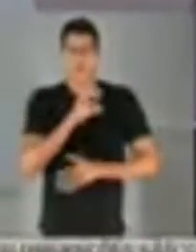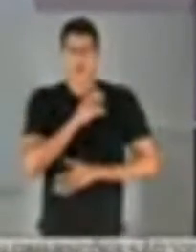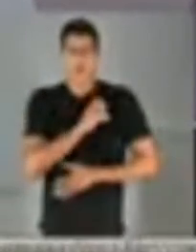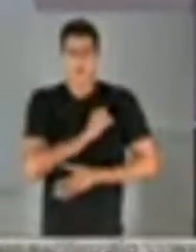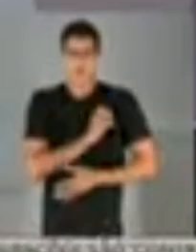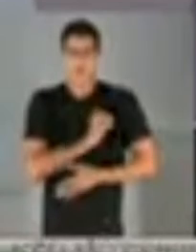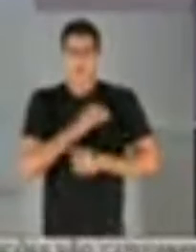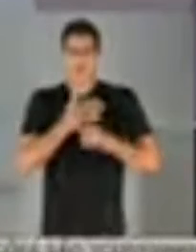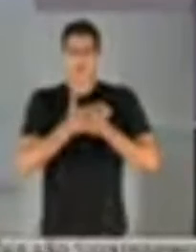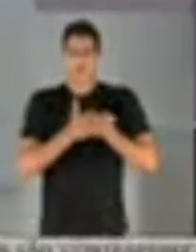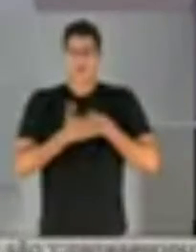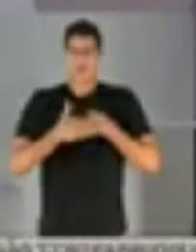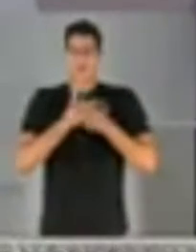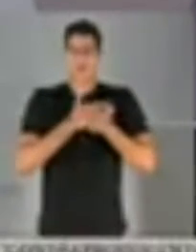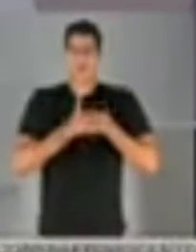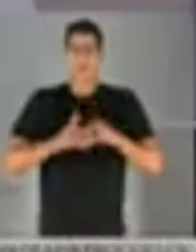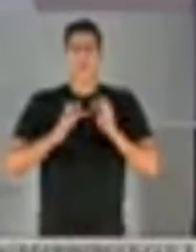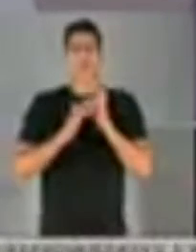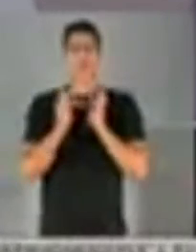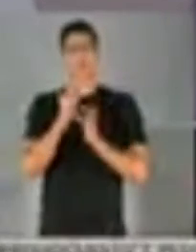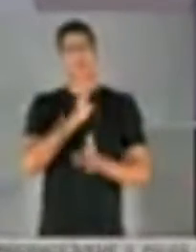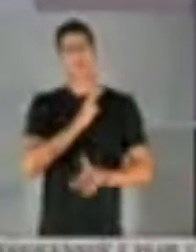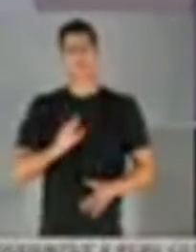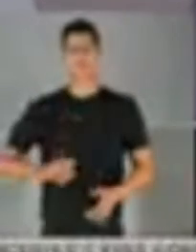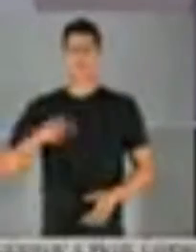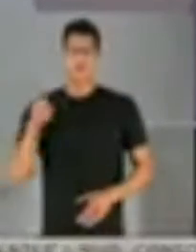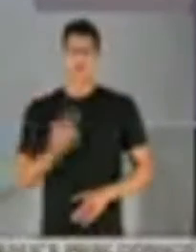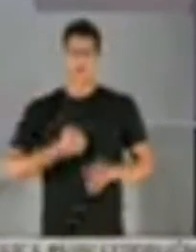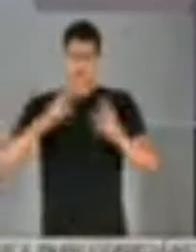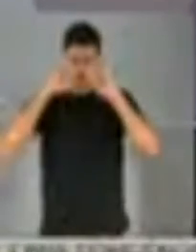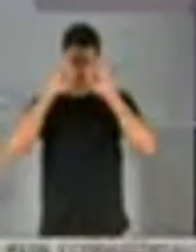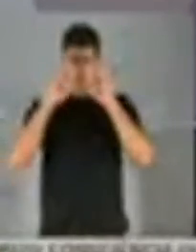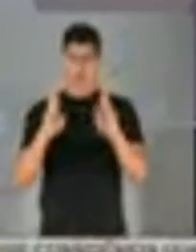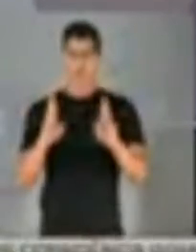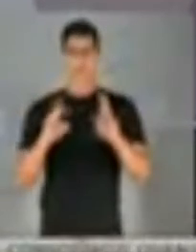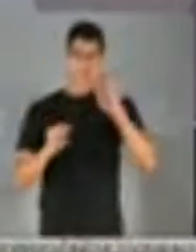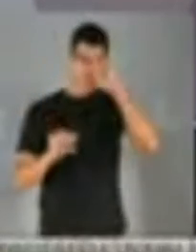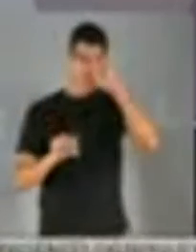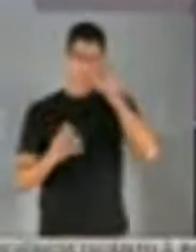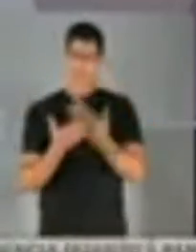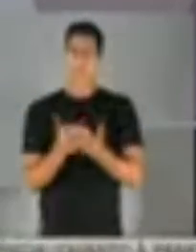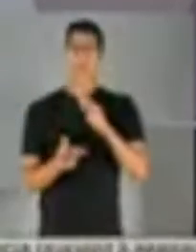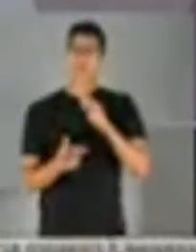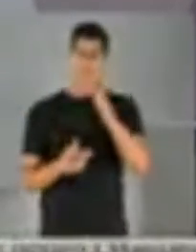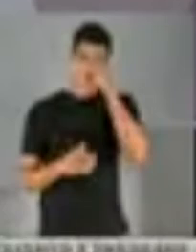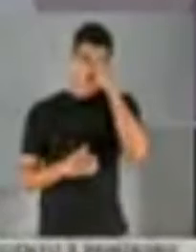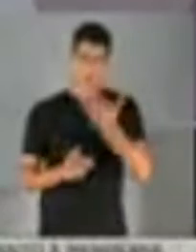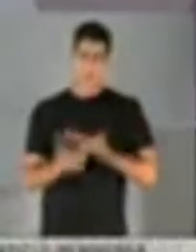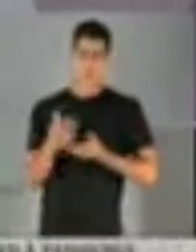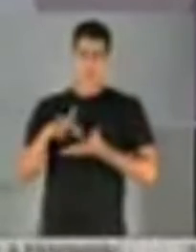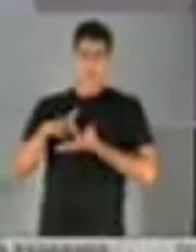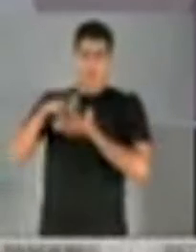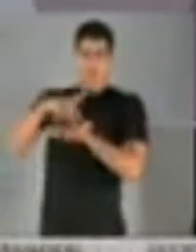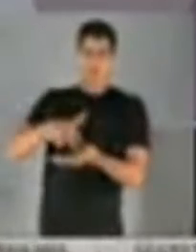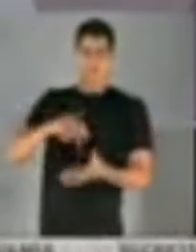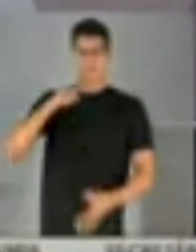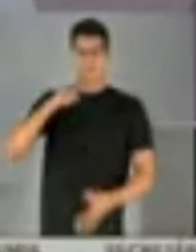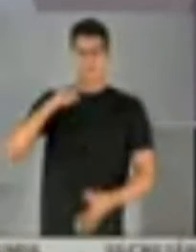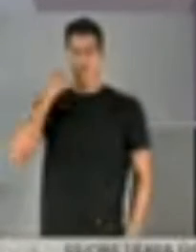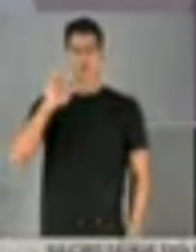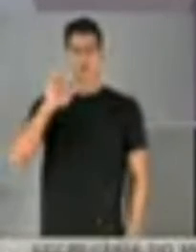de carinho a Cristo, e isso nós respeitamos muito. Agora, não creio, e creio que a posição do senador Flávio